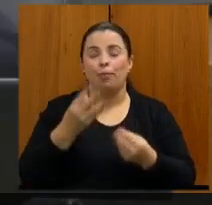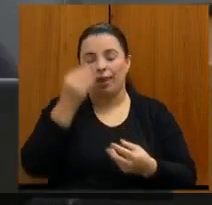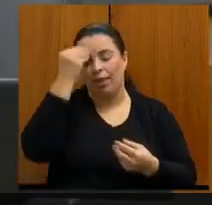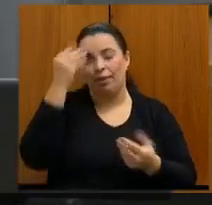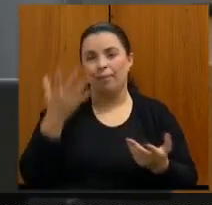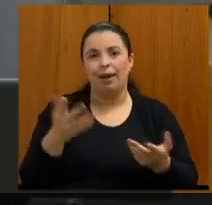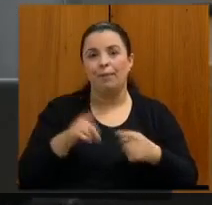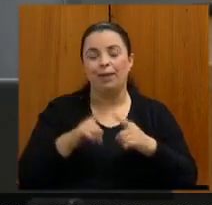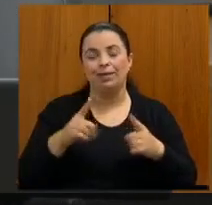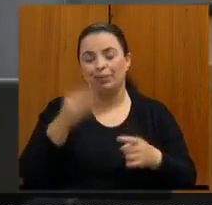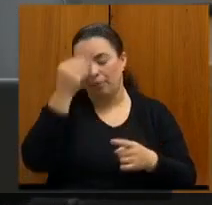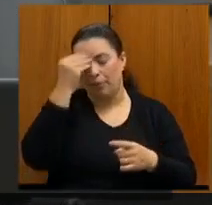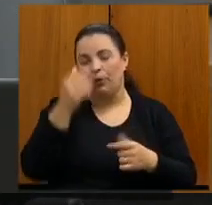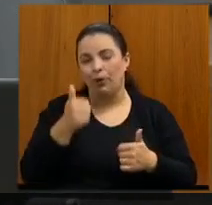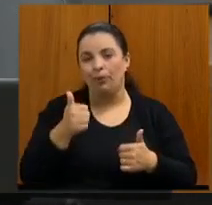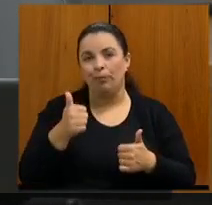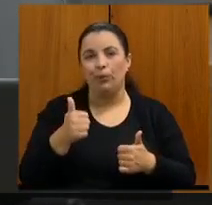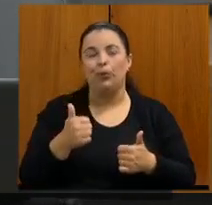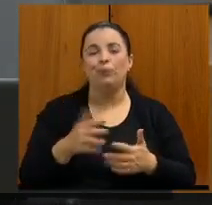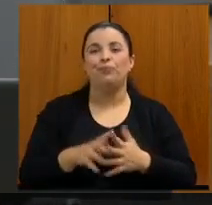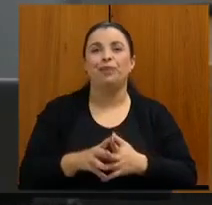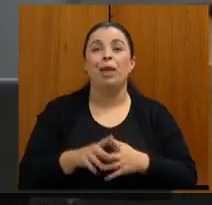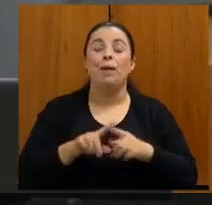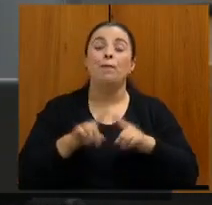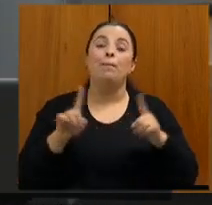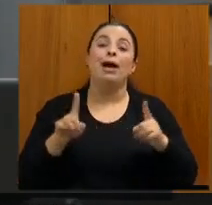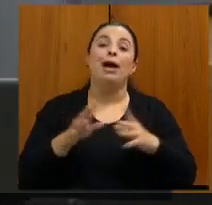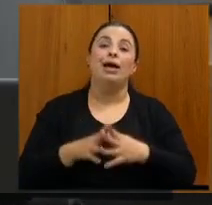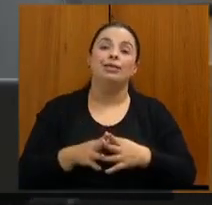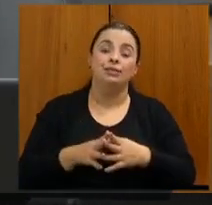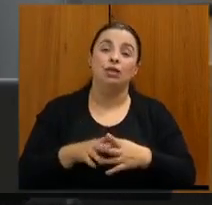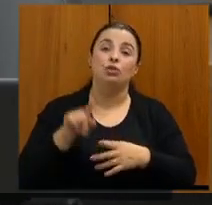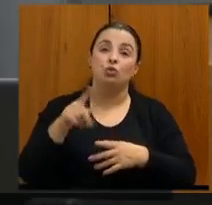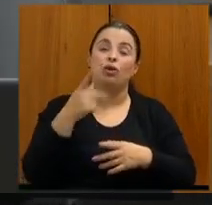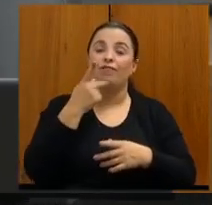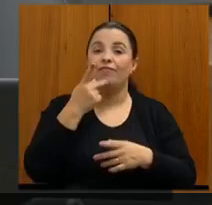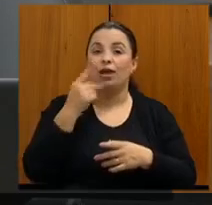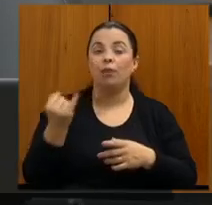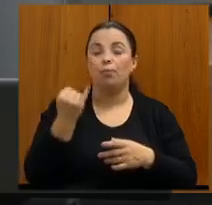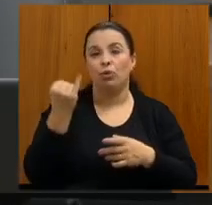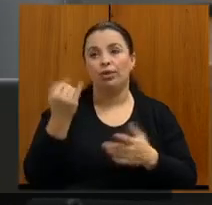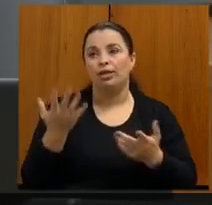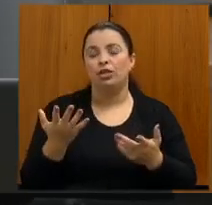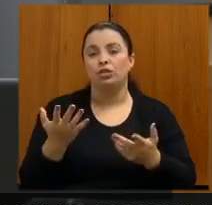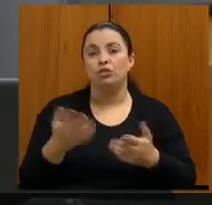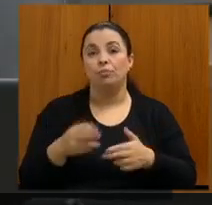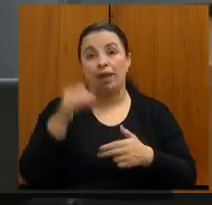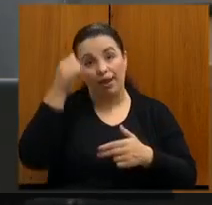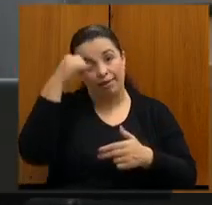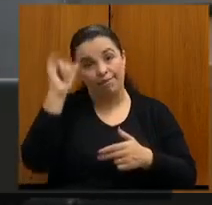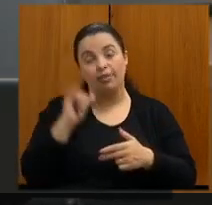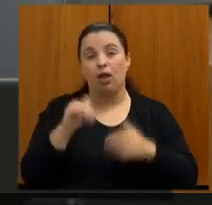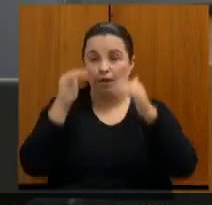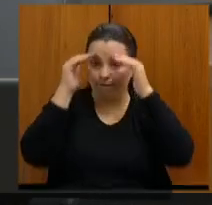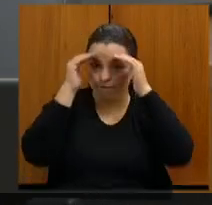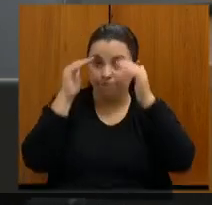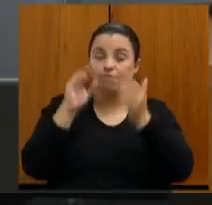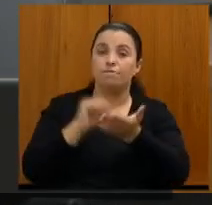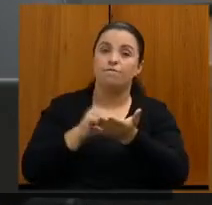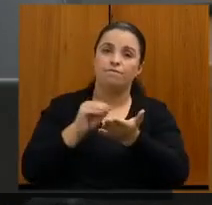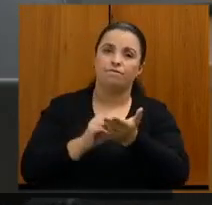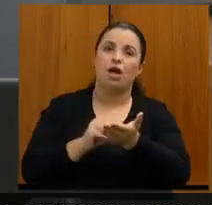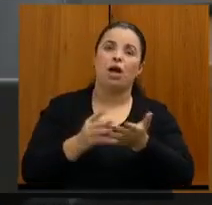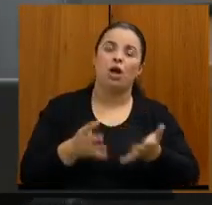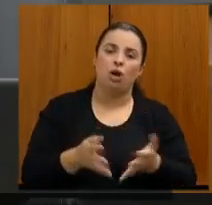Flávia eu acho que a sua consideração ela é importante é o cuidado para não transformar uma fala em desacato ou em algo que eu tava